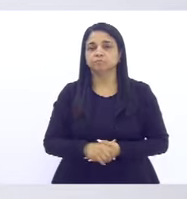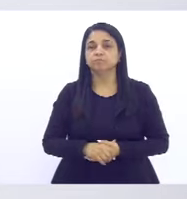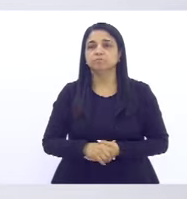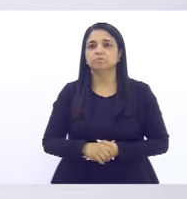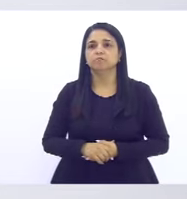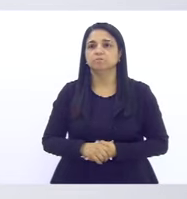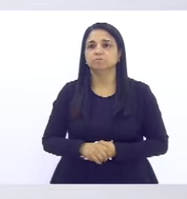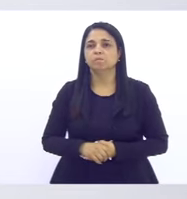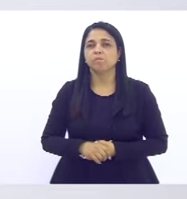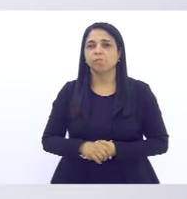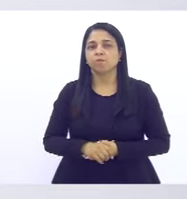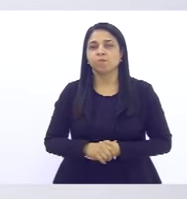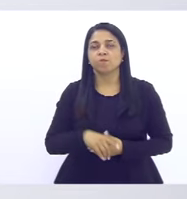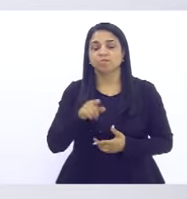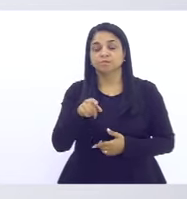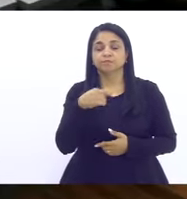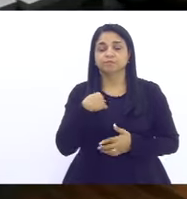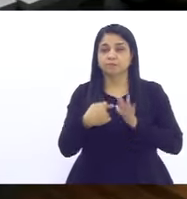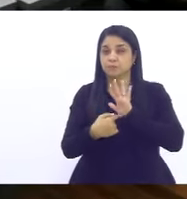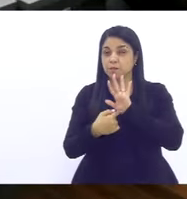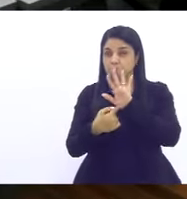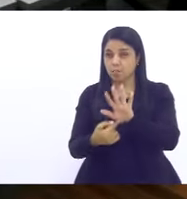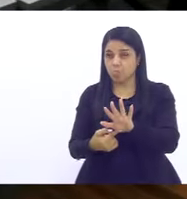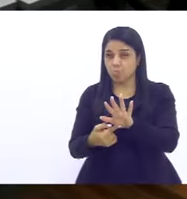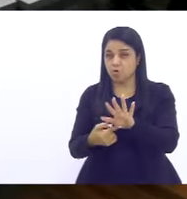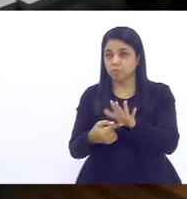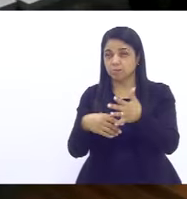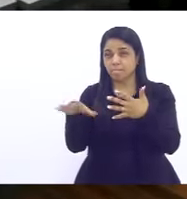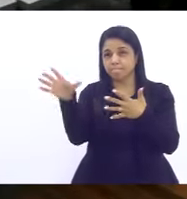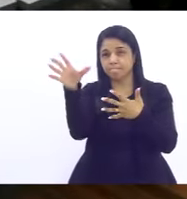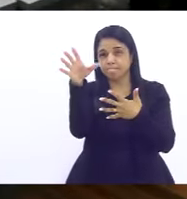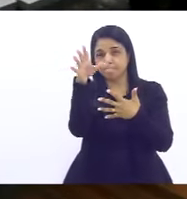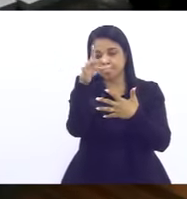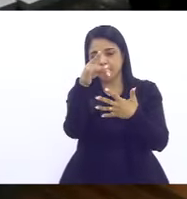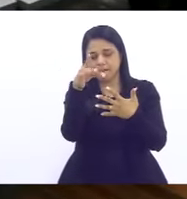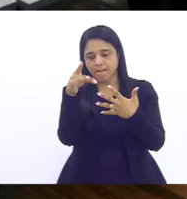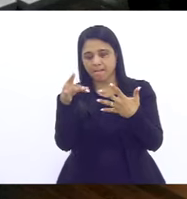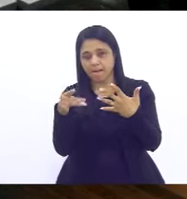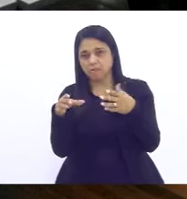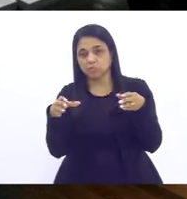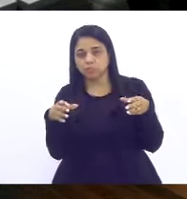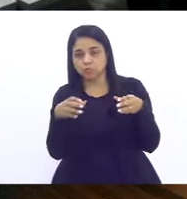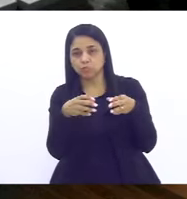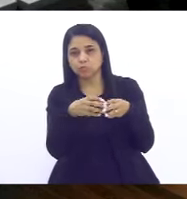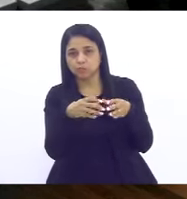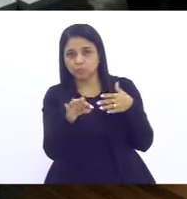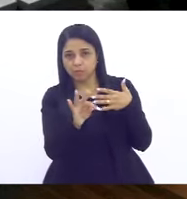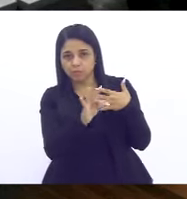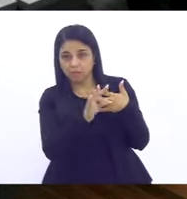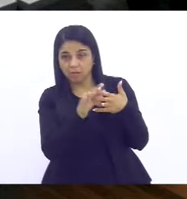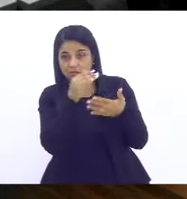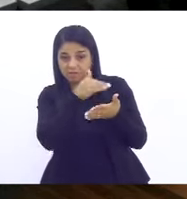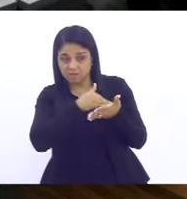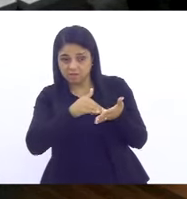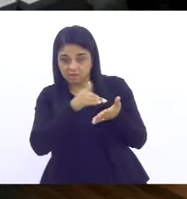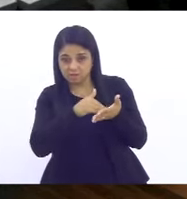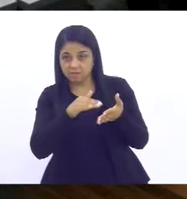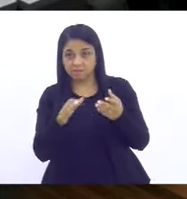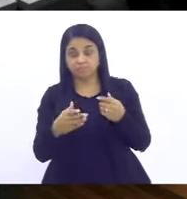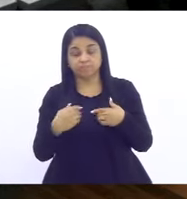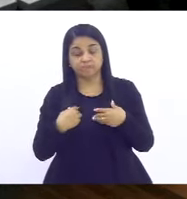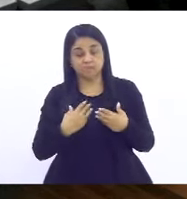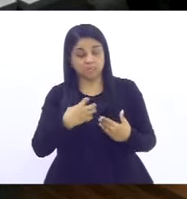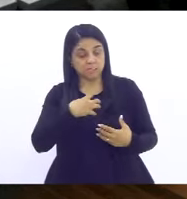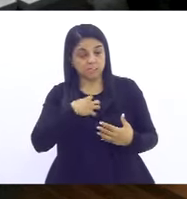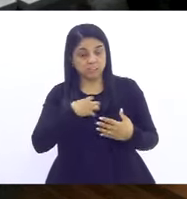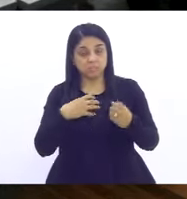quando Vossa Excelência traz aqui e faz o detalhamento do corpo técnico dessa secretaria, nos dá segurança